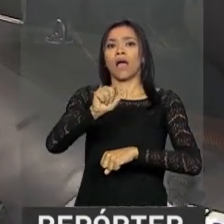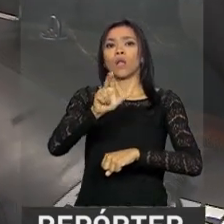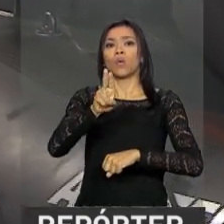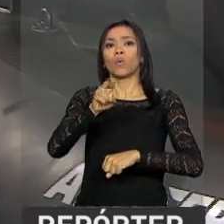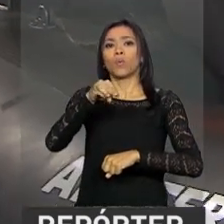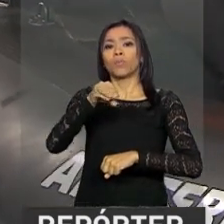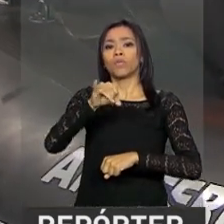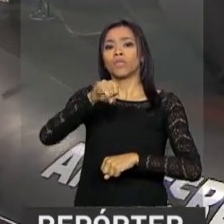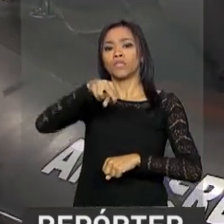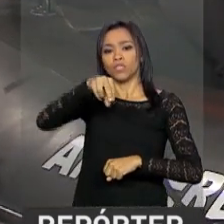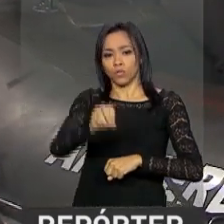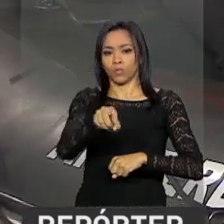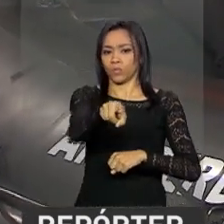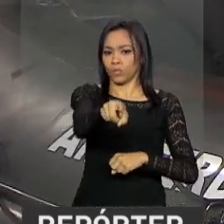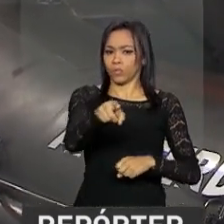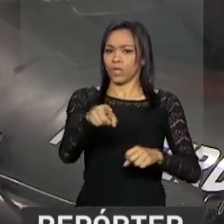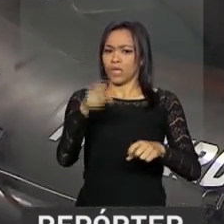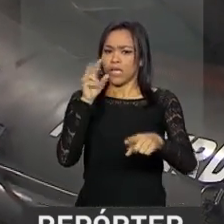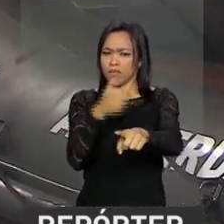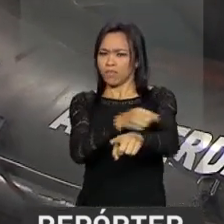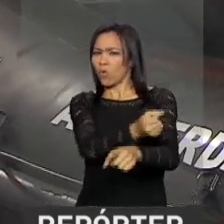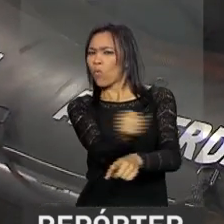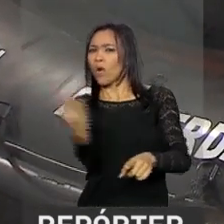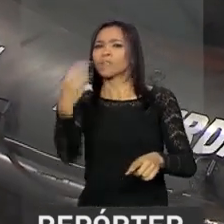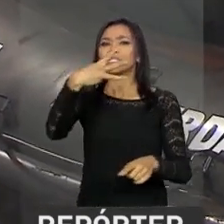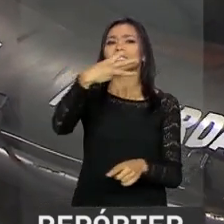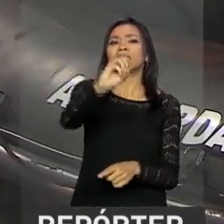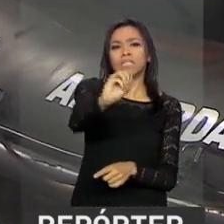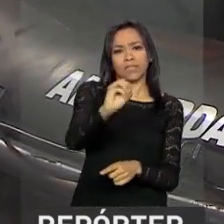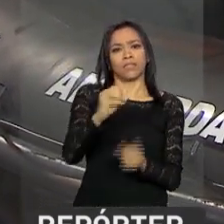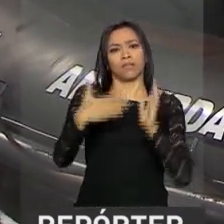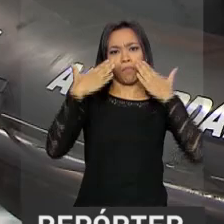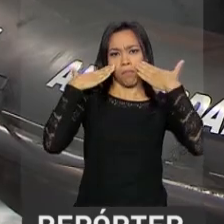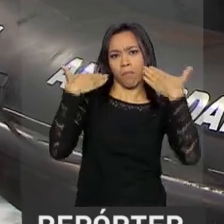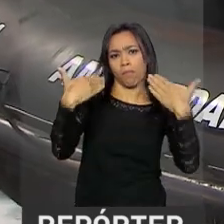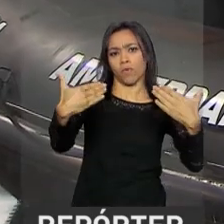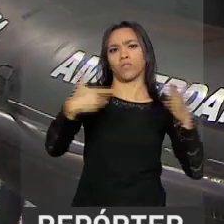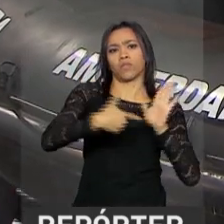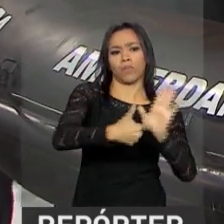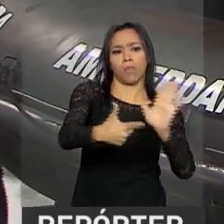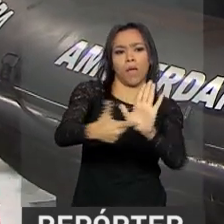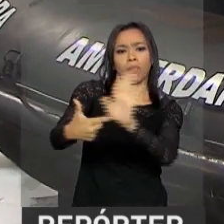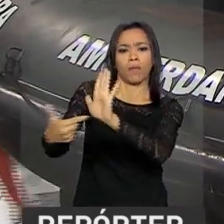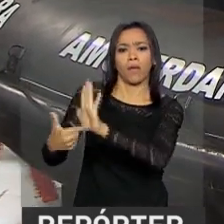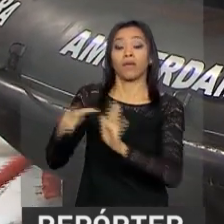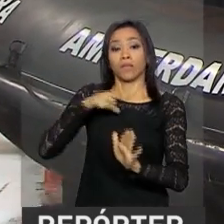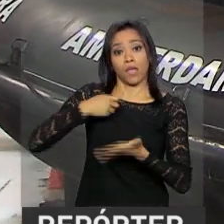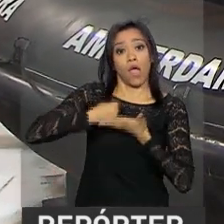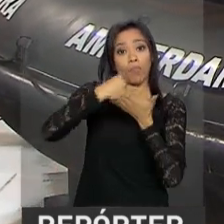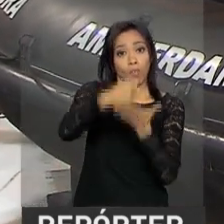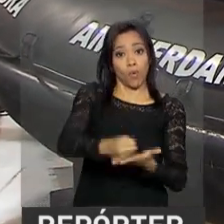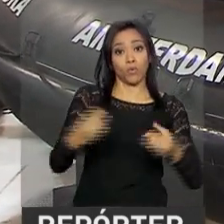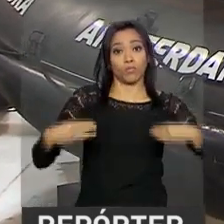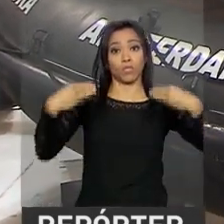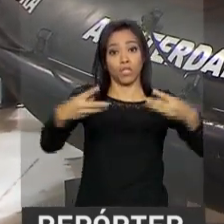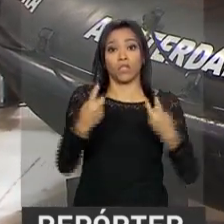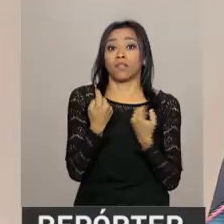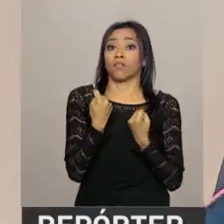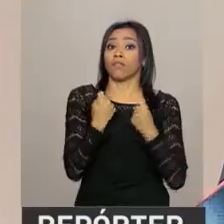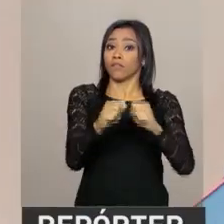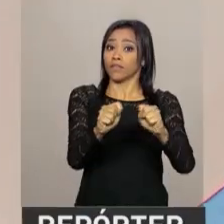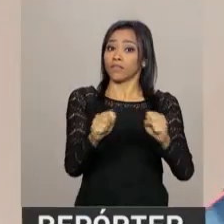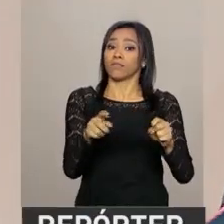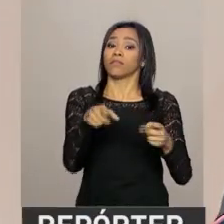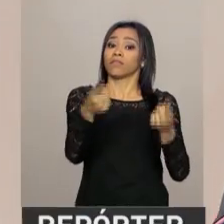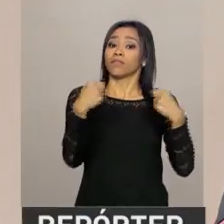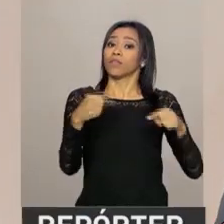na navegação. São mais de 30 equipamentos em exposição nesse evento, que tem o apoio do Ministério da Defesa e da Apex Brasil.